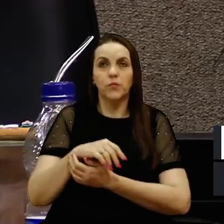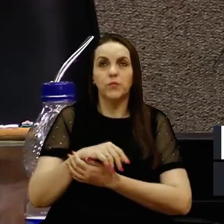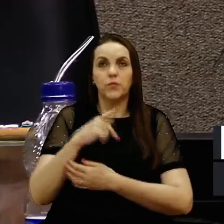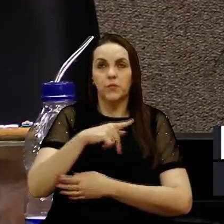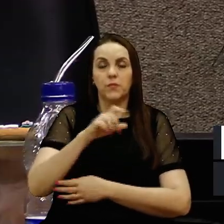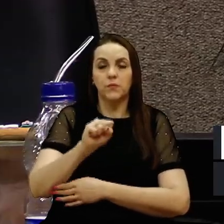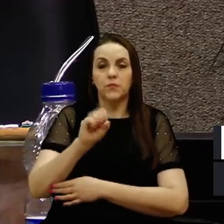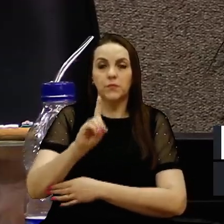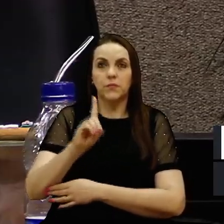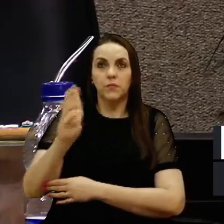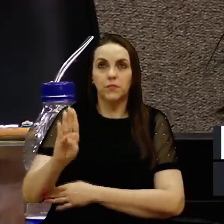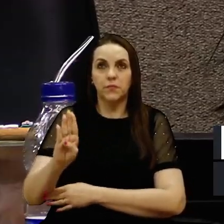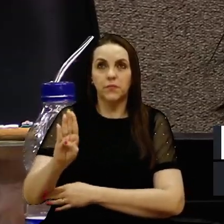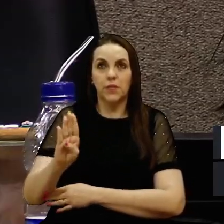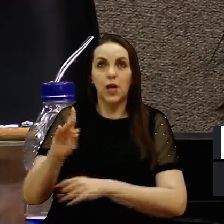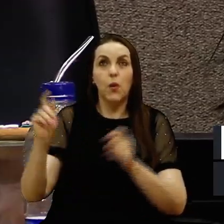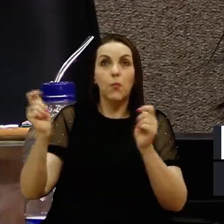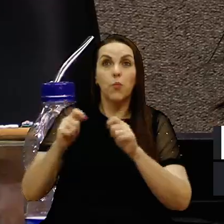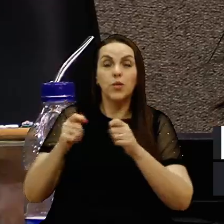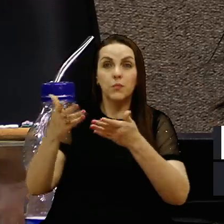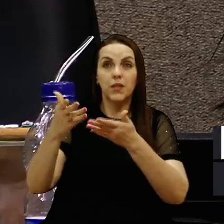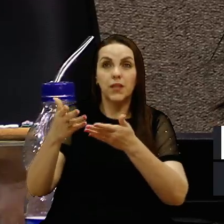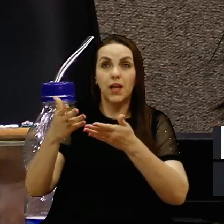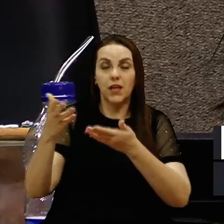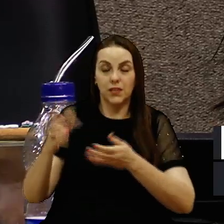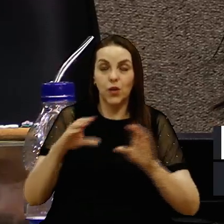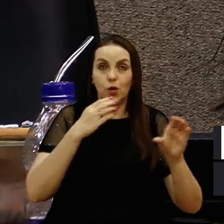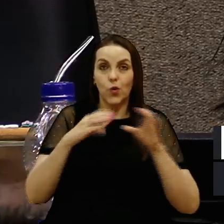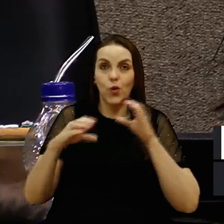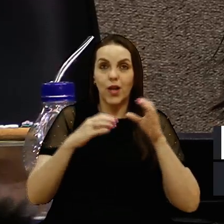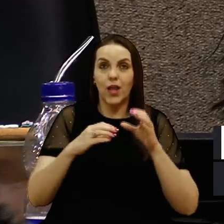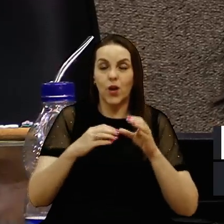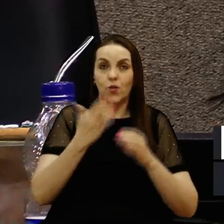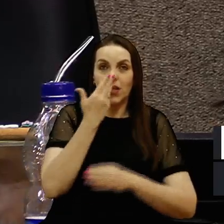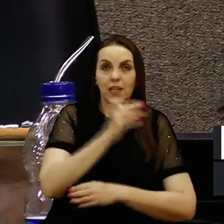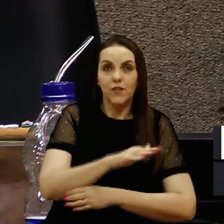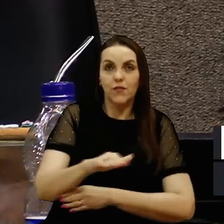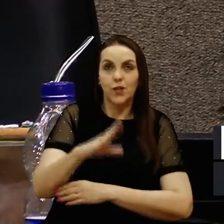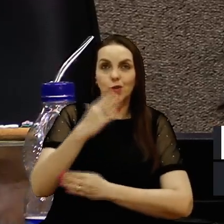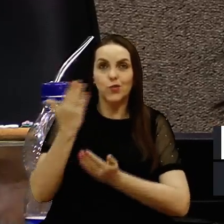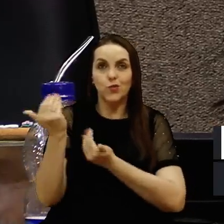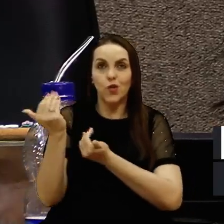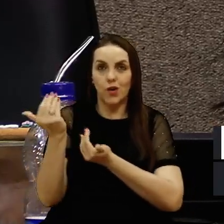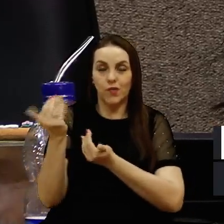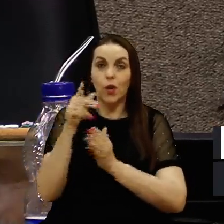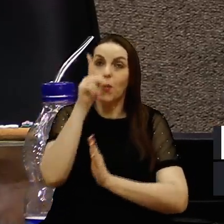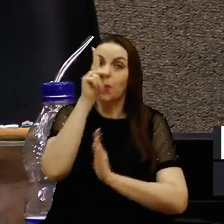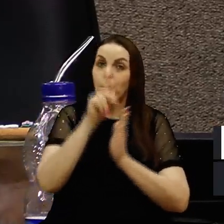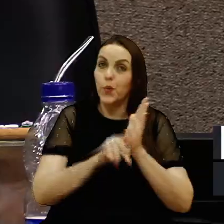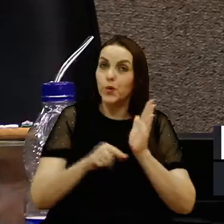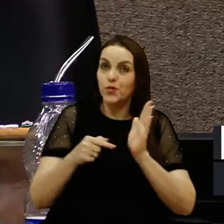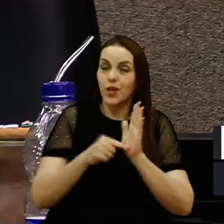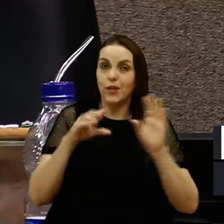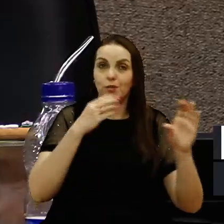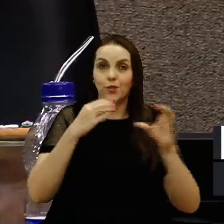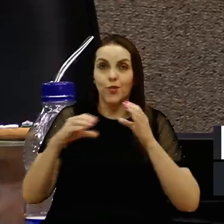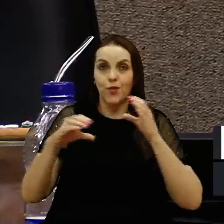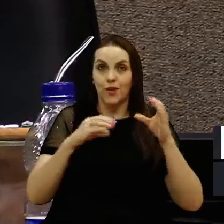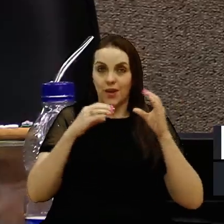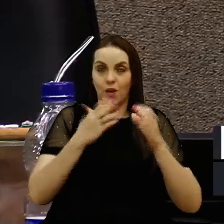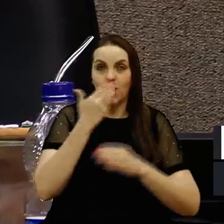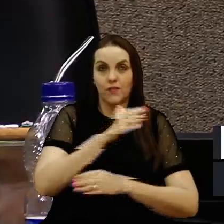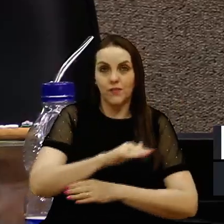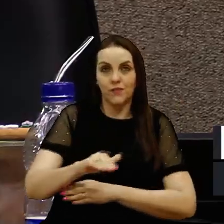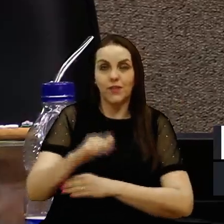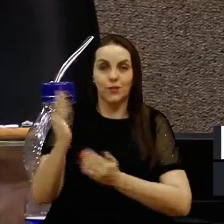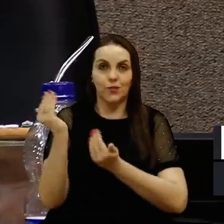para viabilização do coro infanto-juvenil, né? Um projeto, ainda projeto de coro infanto-juvenil, que foi levado a várias escolas